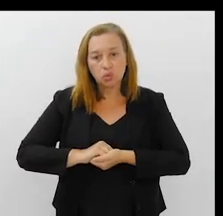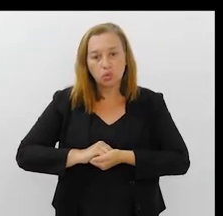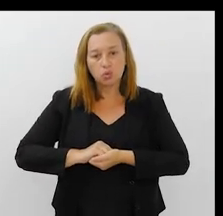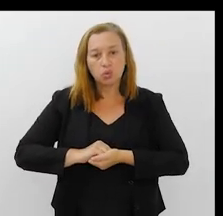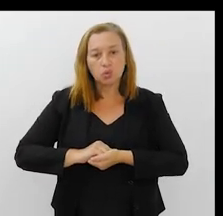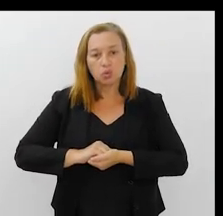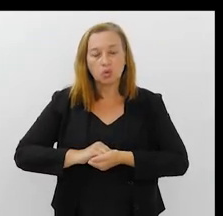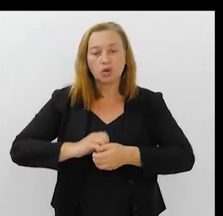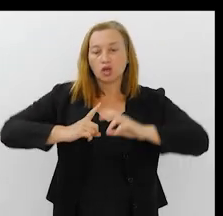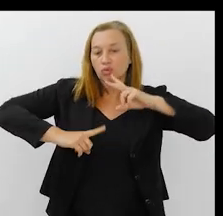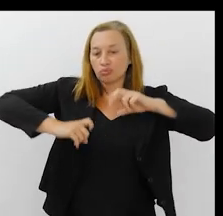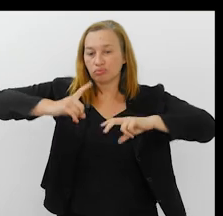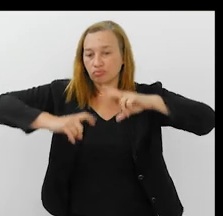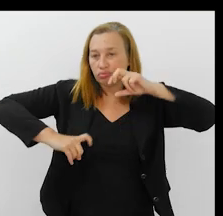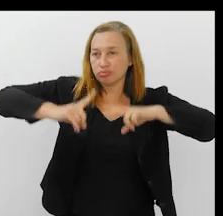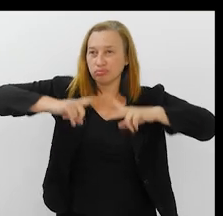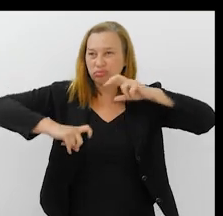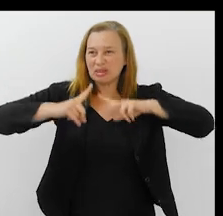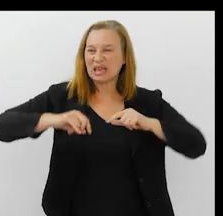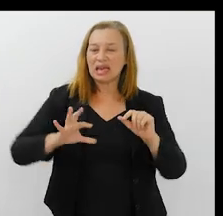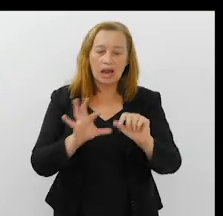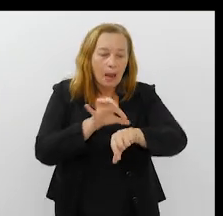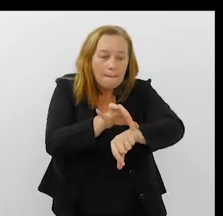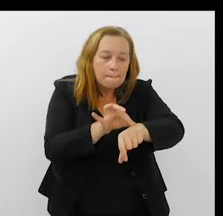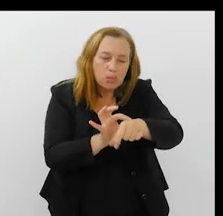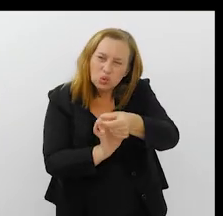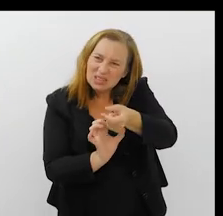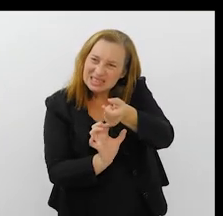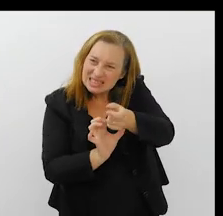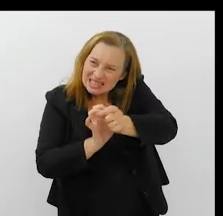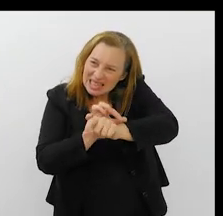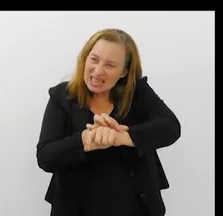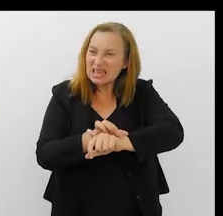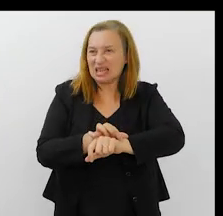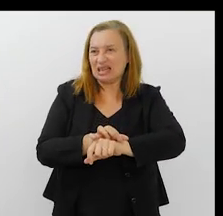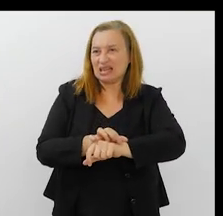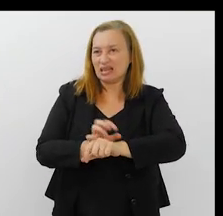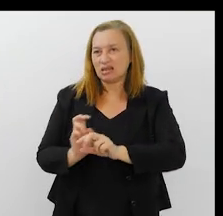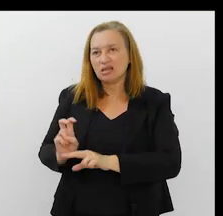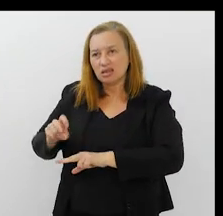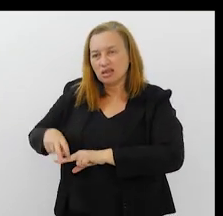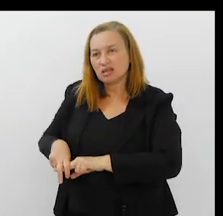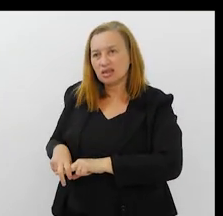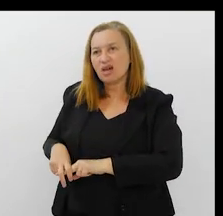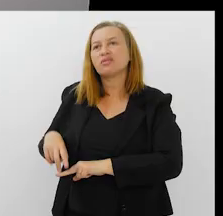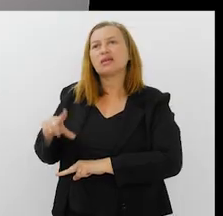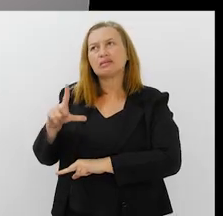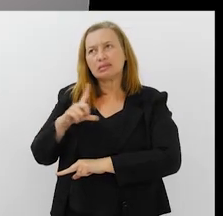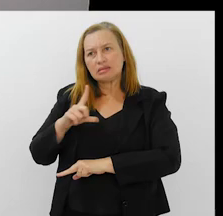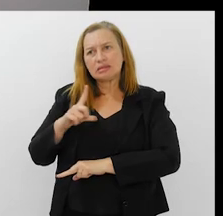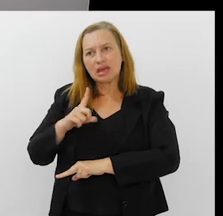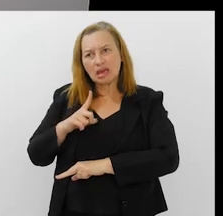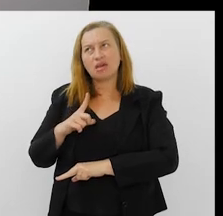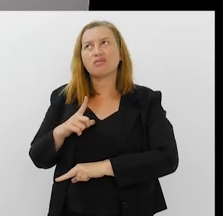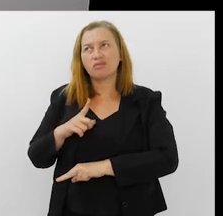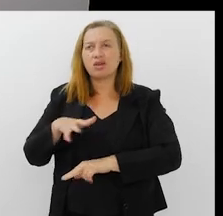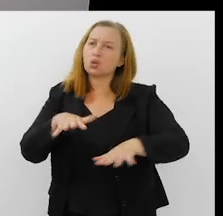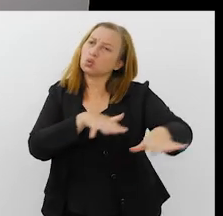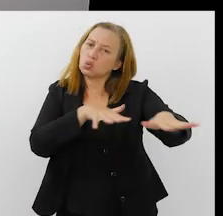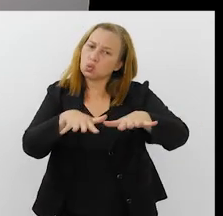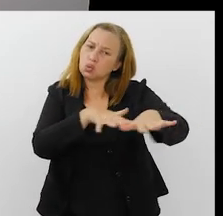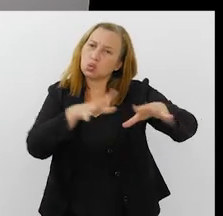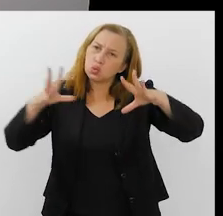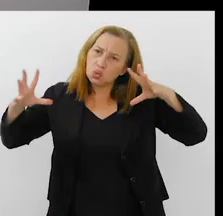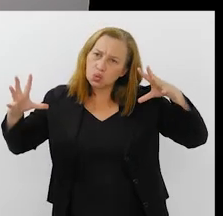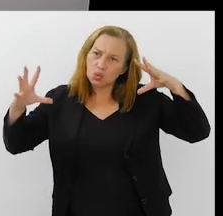foram que se melhor aproveitar. Aquela questão das pulseiras na arquibancada, são recursos sim, que dão mas teve trechos da escola que passaram no